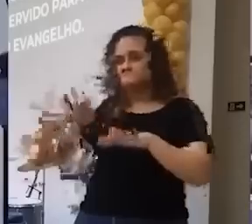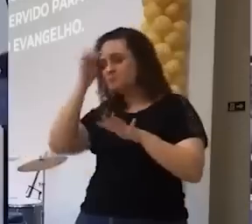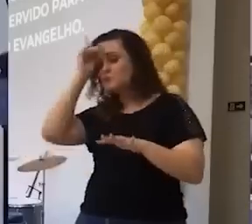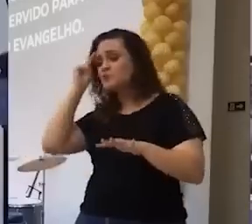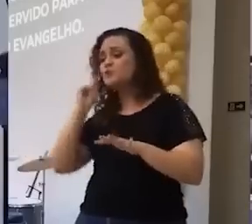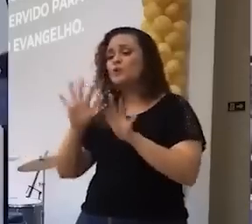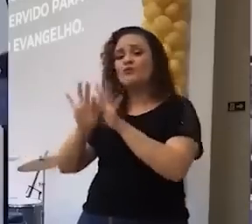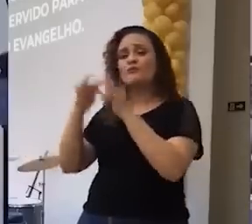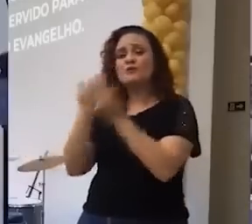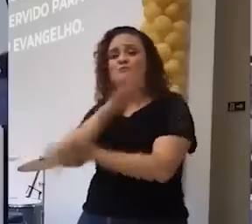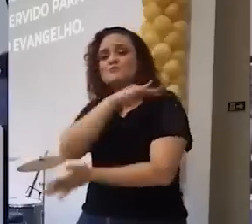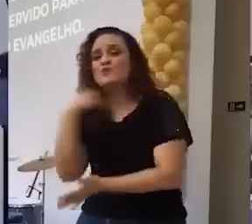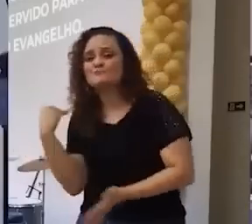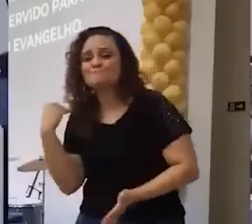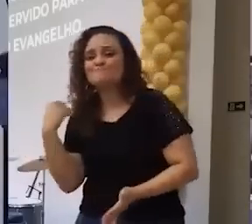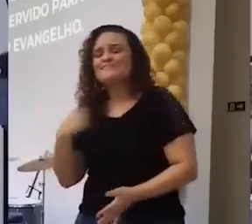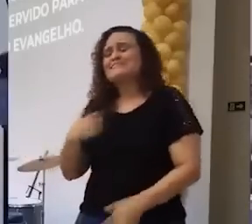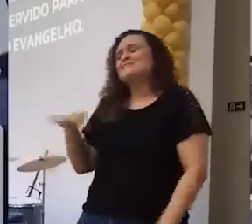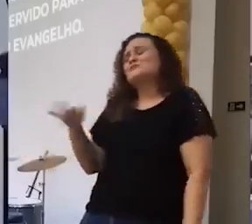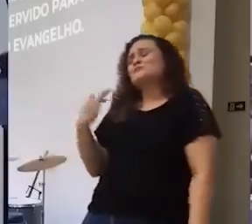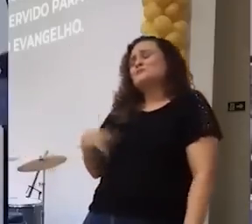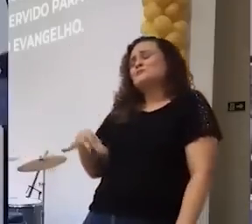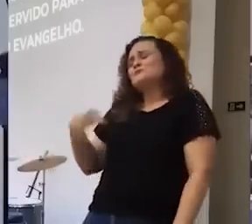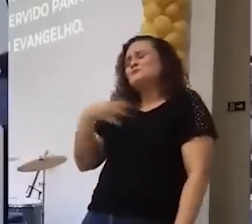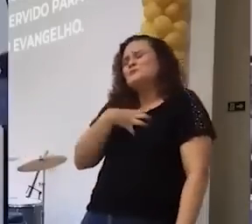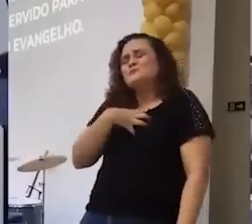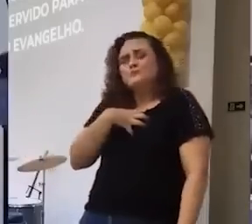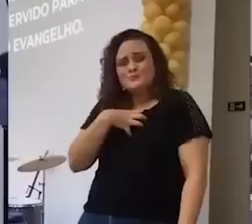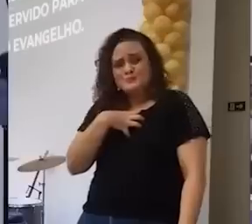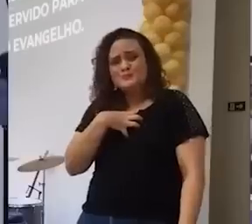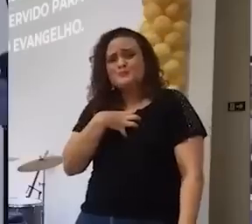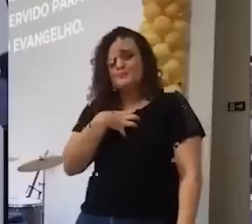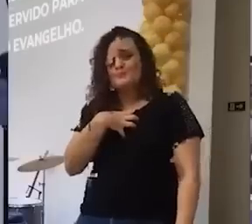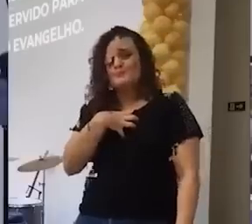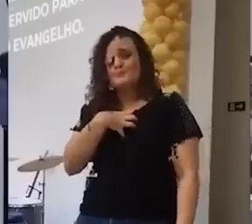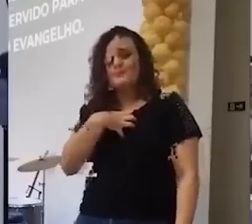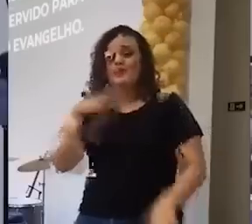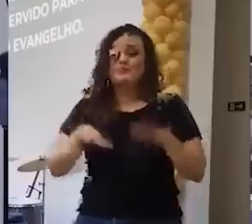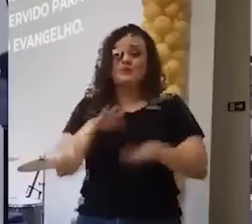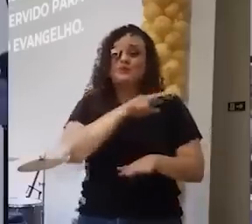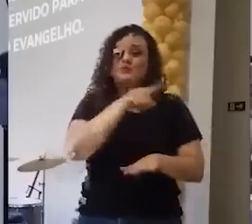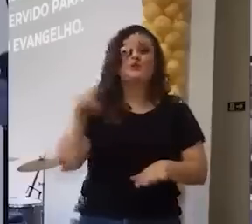É uma situação que você nunca imaginou passar na vida, mas está passando.